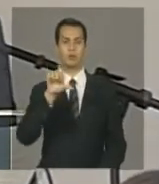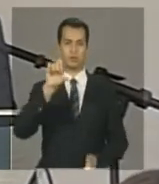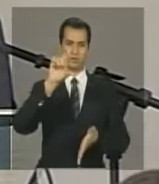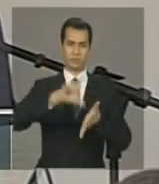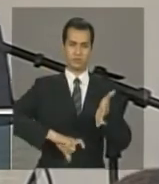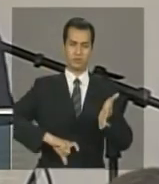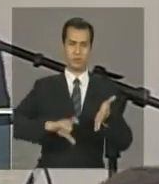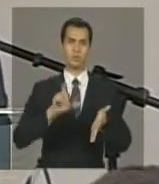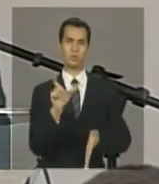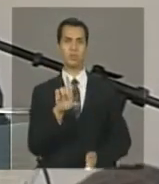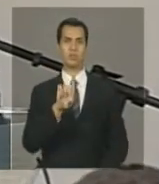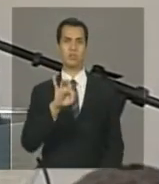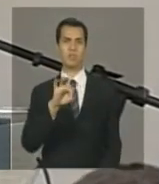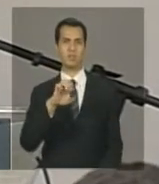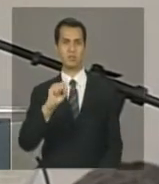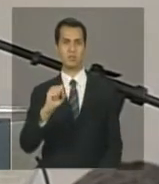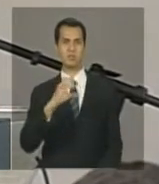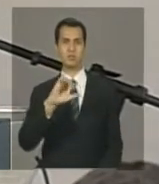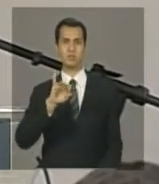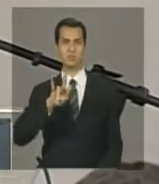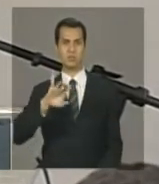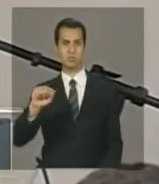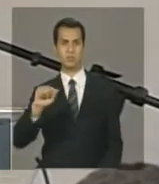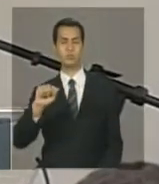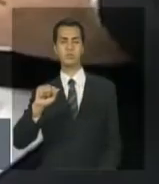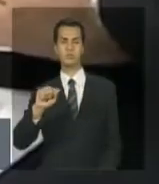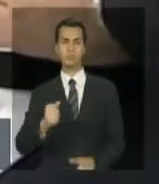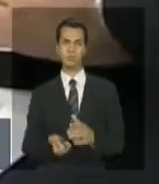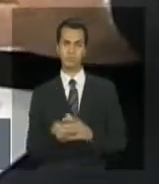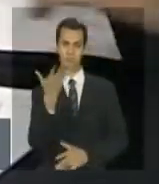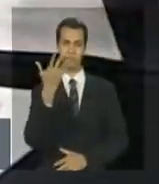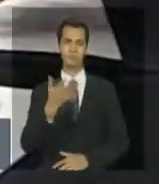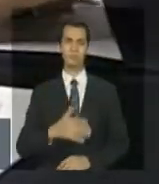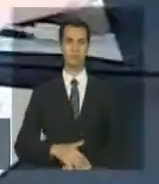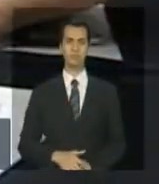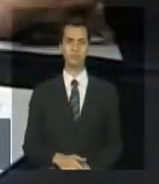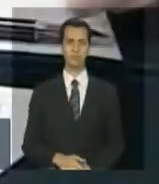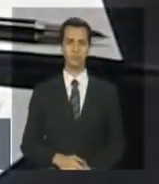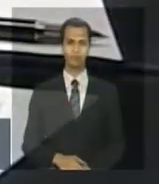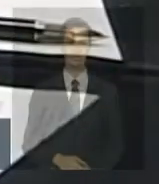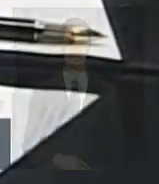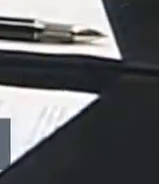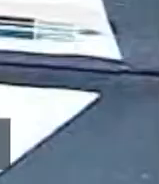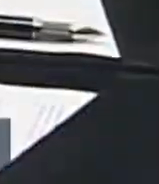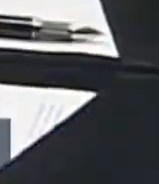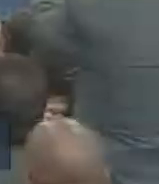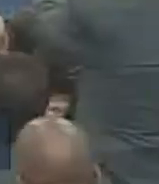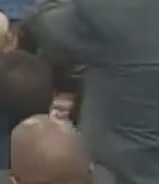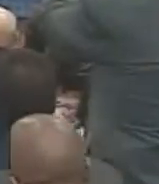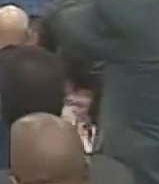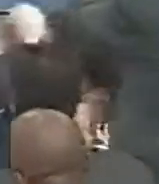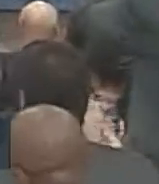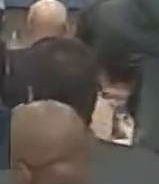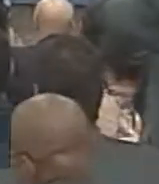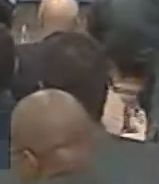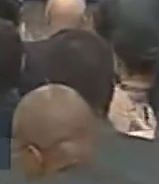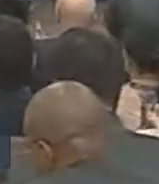do cartão de pagamento de Defesa Civil E aí os